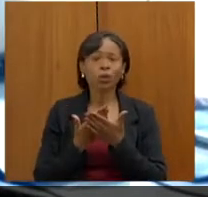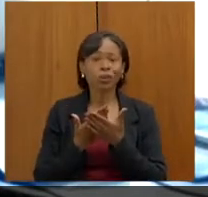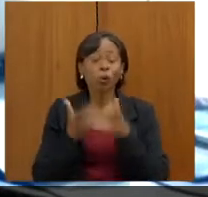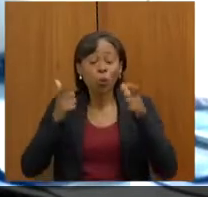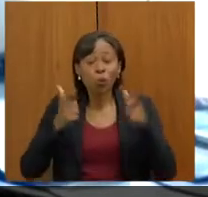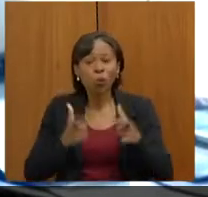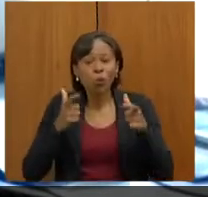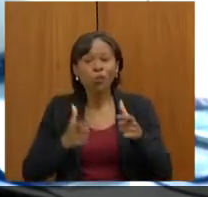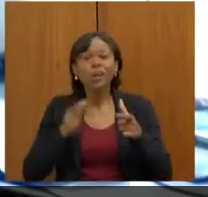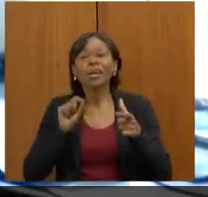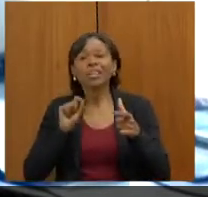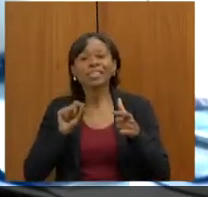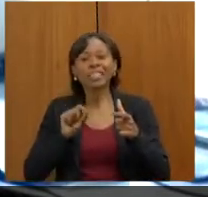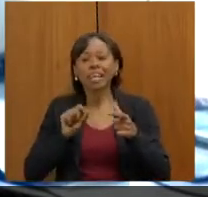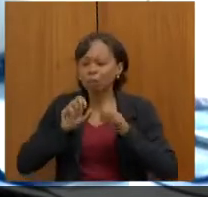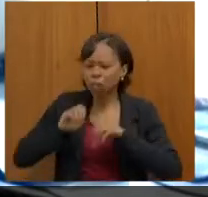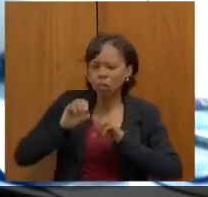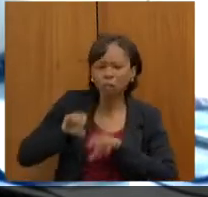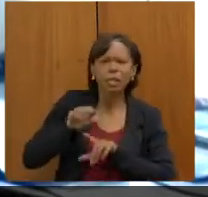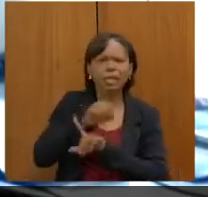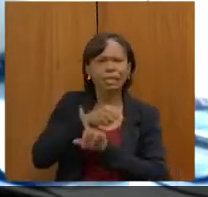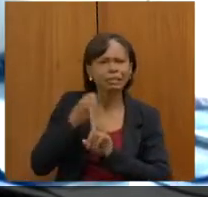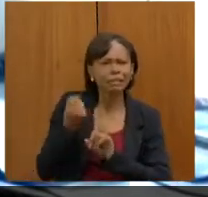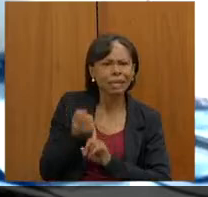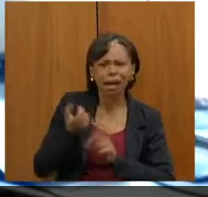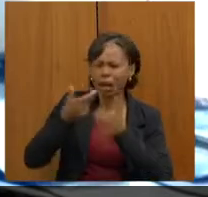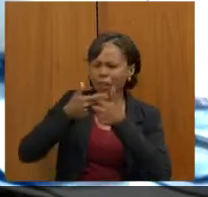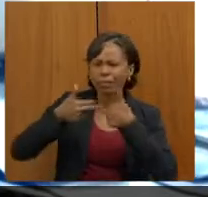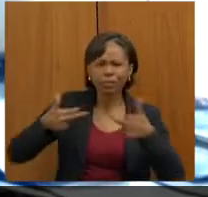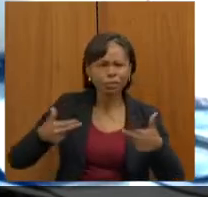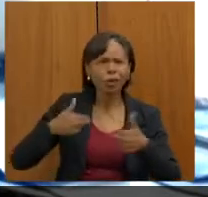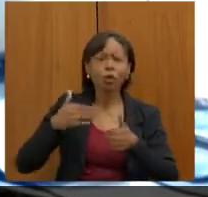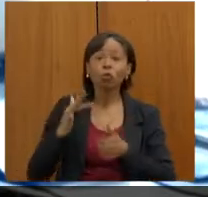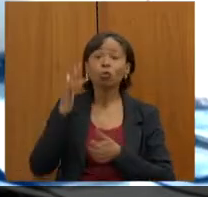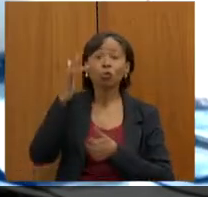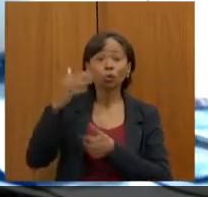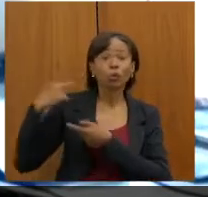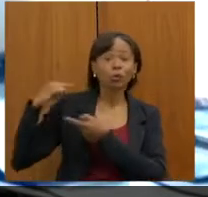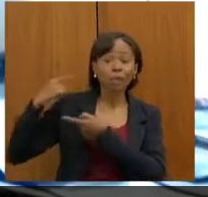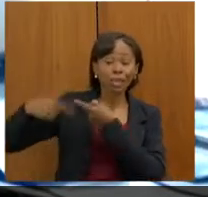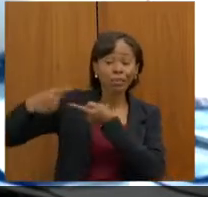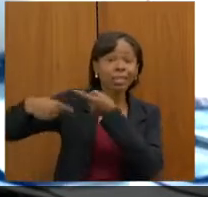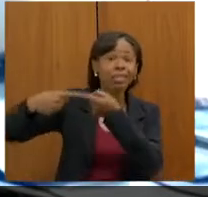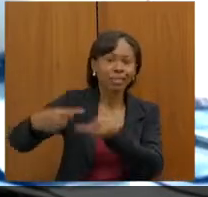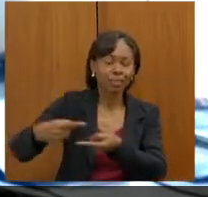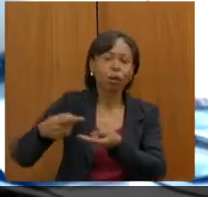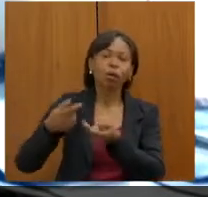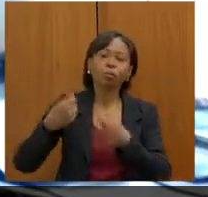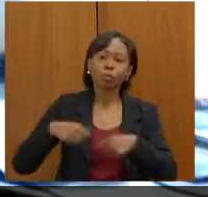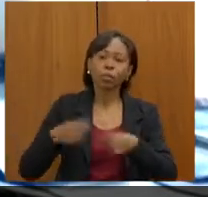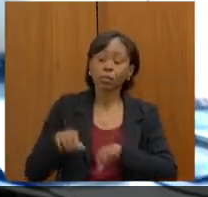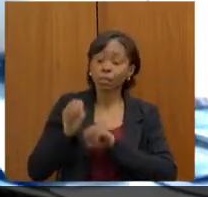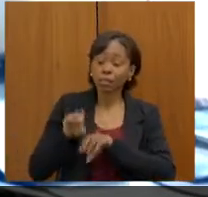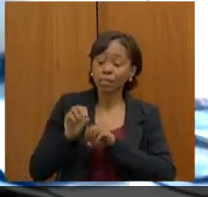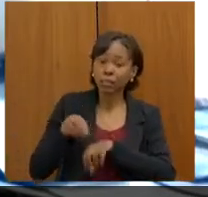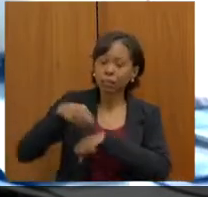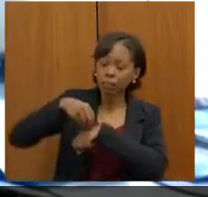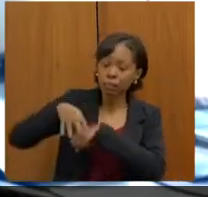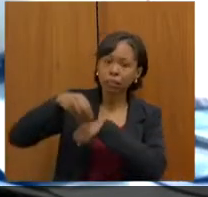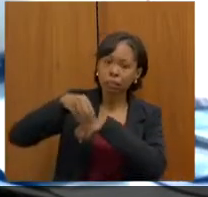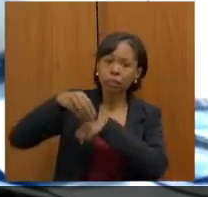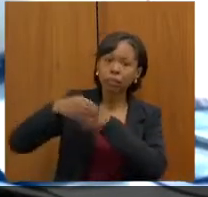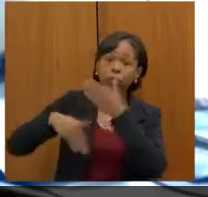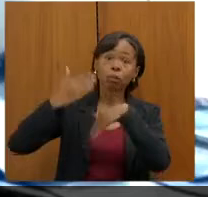socialização é fundamental né dos móveis das futuras gerações investir de maneira decisiva